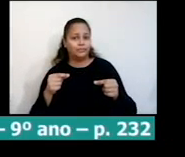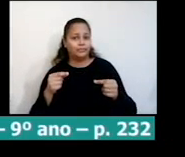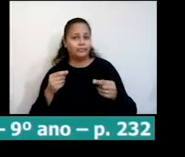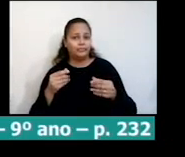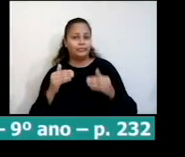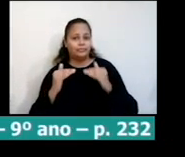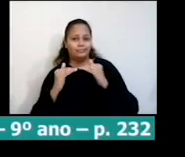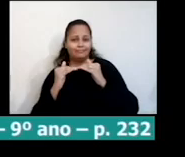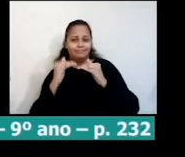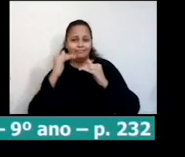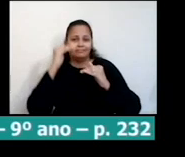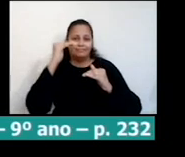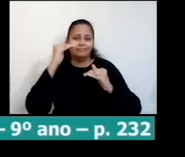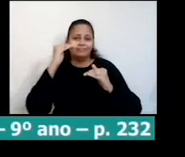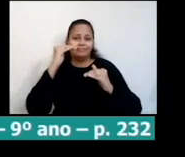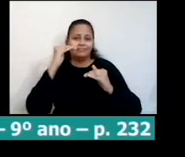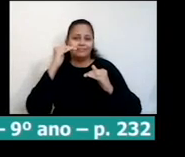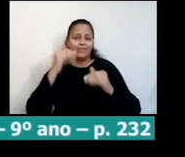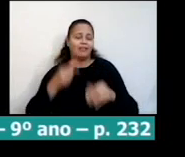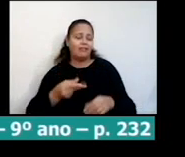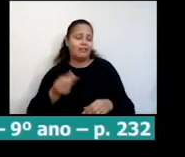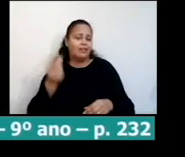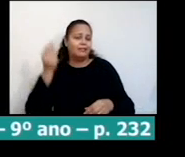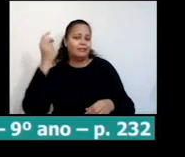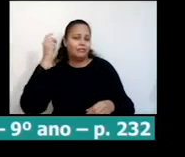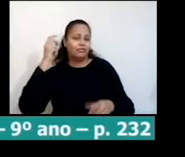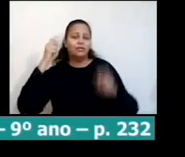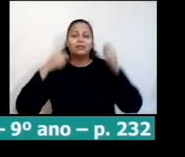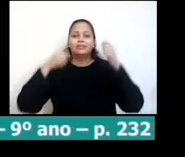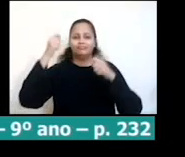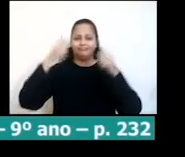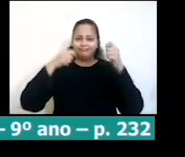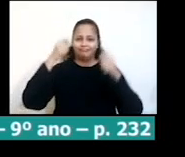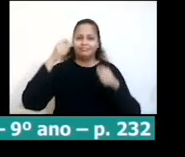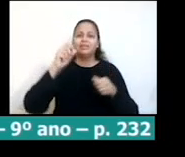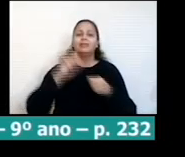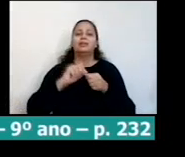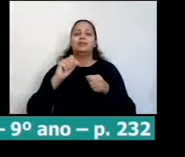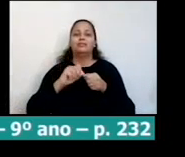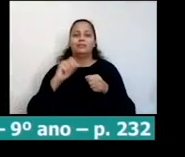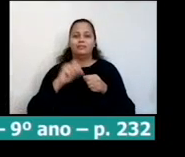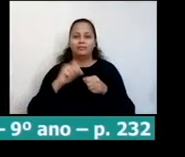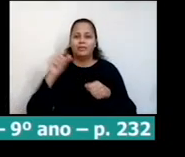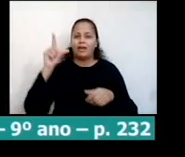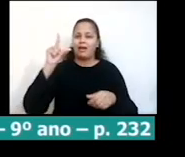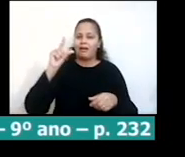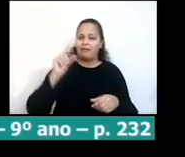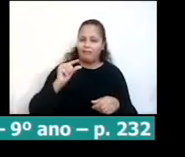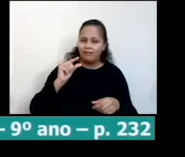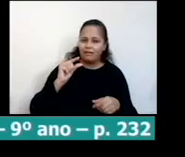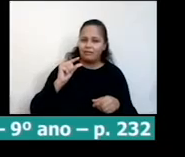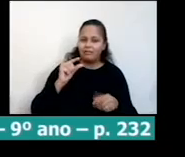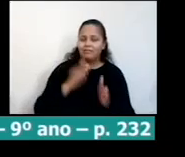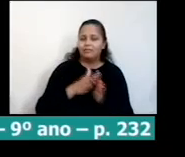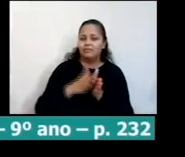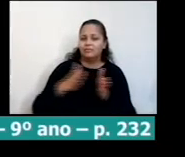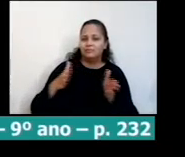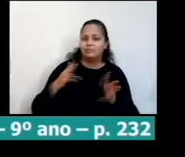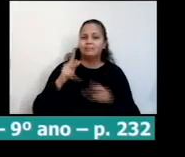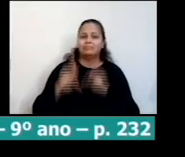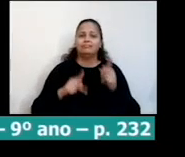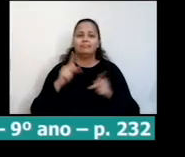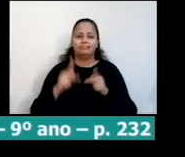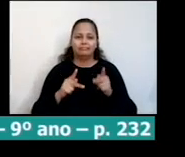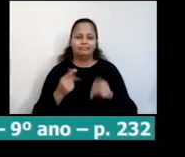a elevada e antiga industrialização e urbanização promoveu aí a queda do crescimento vegetativo. Então, desde